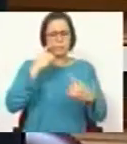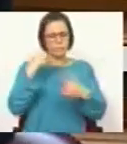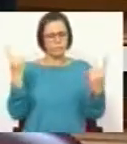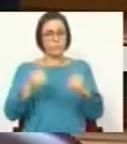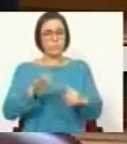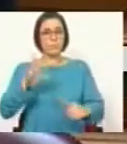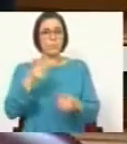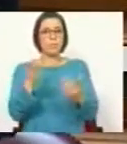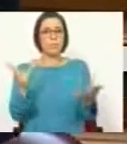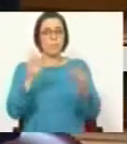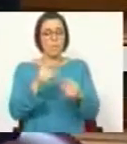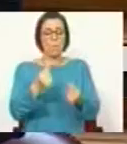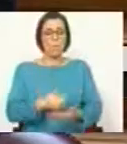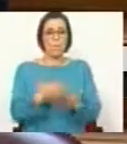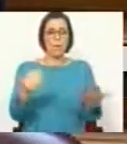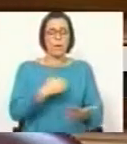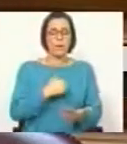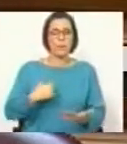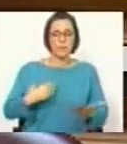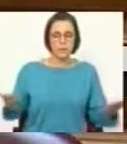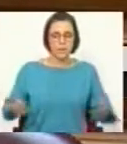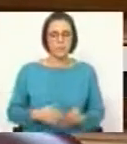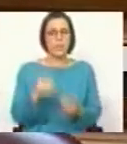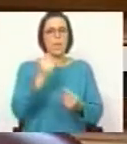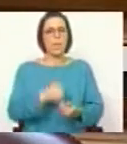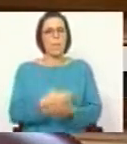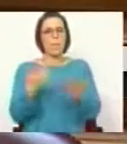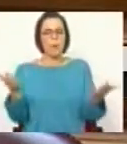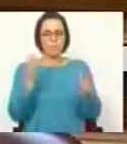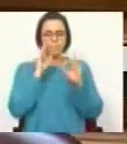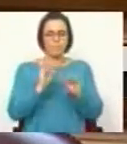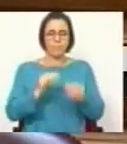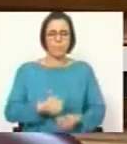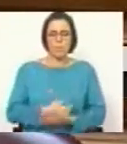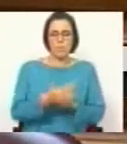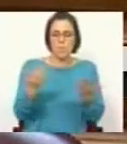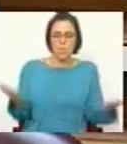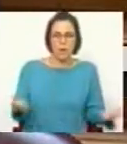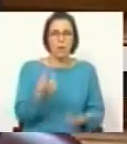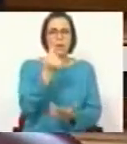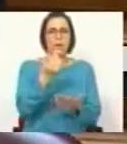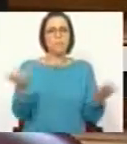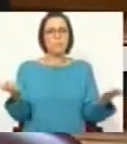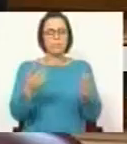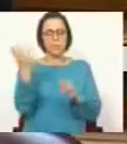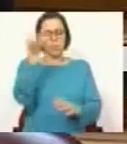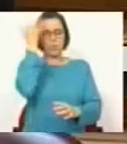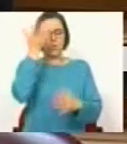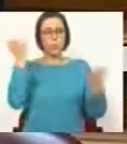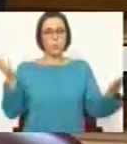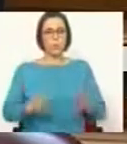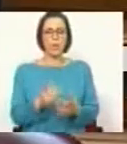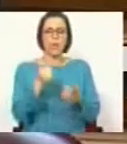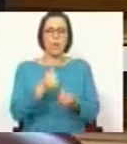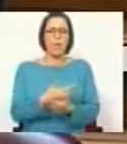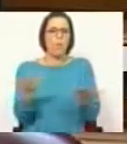país que não há mais dinheiro para a saúde, não há mais dinheiro para a educação, não há mais dinheiro para a cultura,